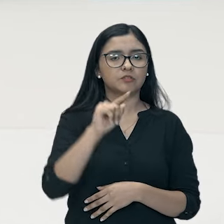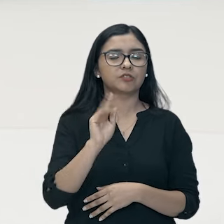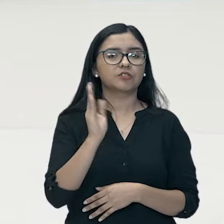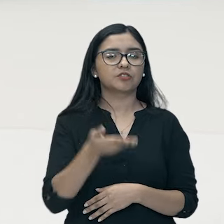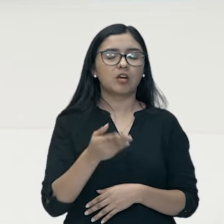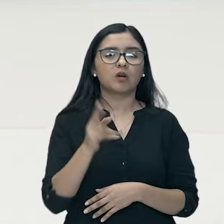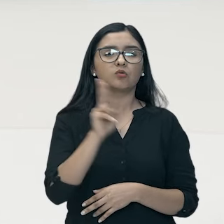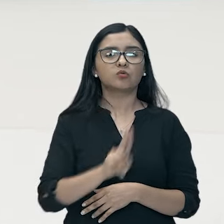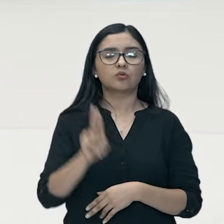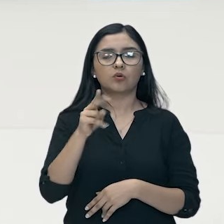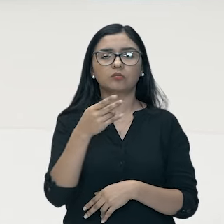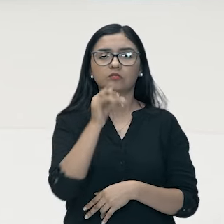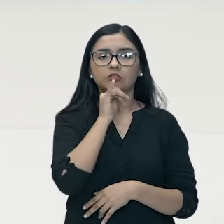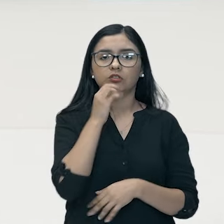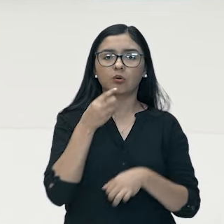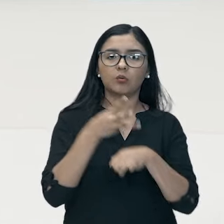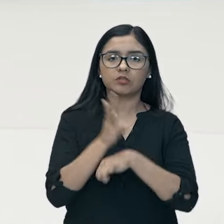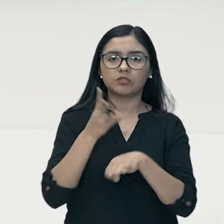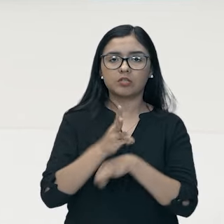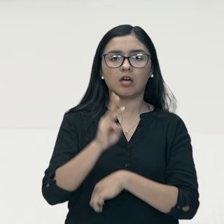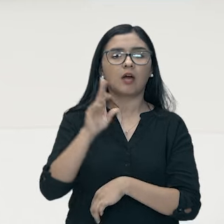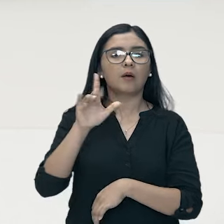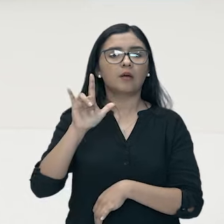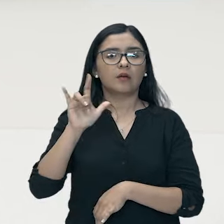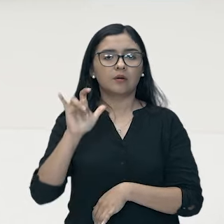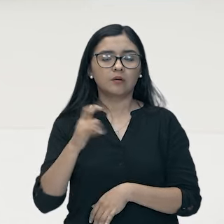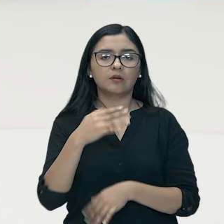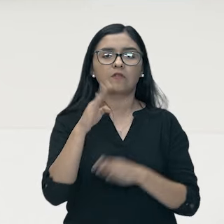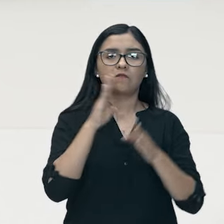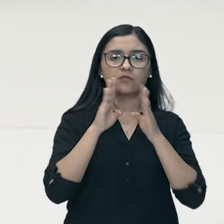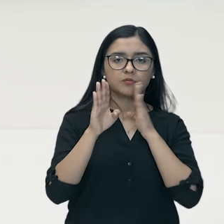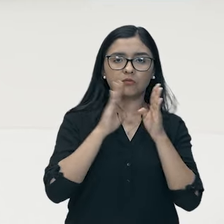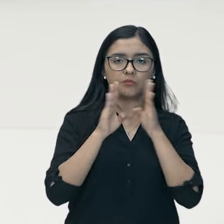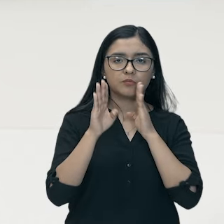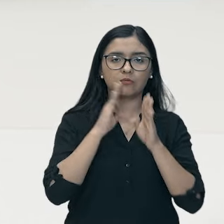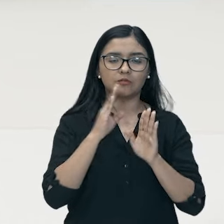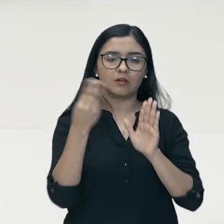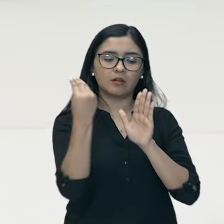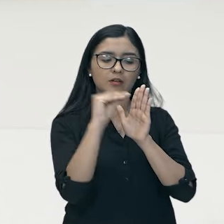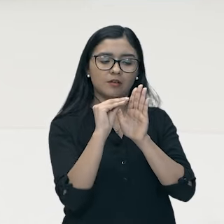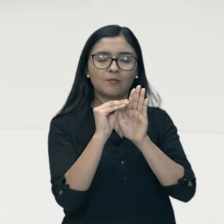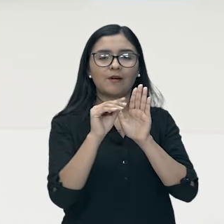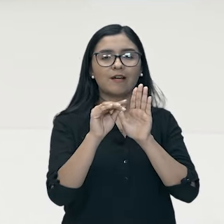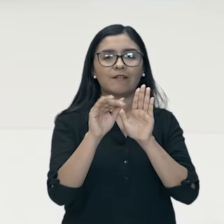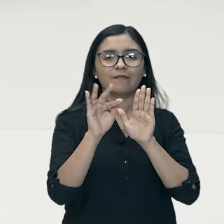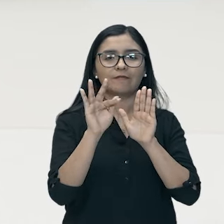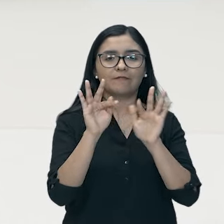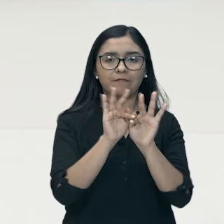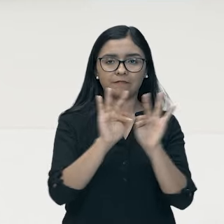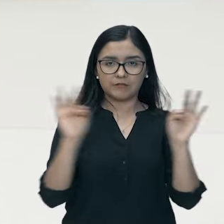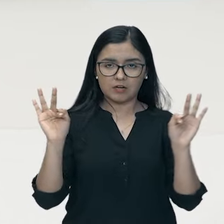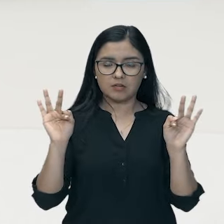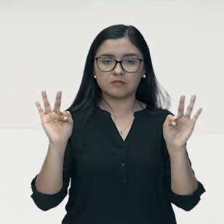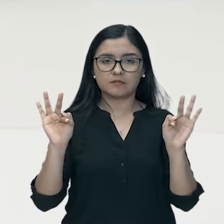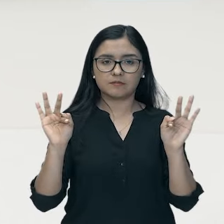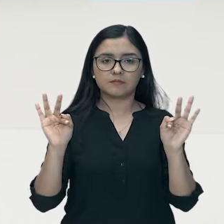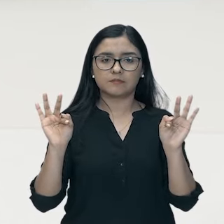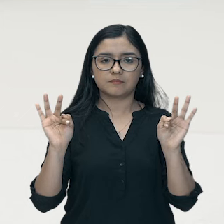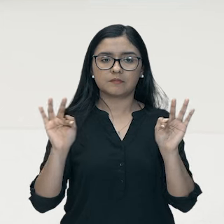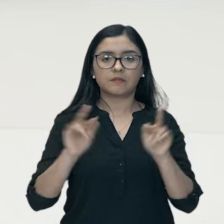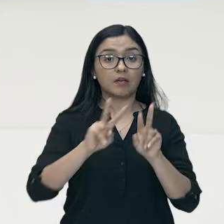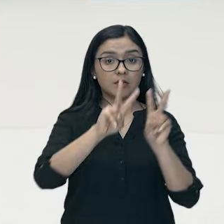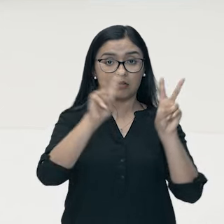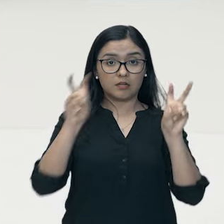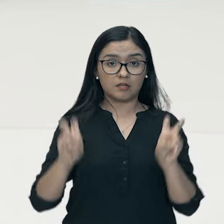no seu WhatsApp no seu Instagram Facebook coloca uma frase lá de efeito não é de alguém Aí você coloca lá entre